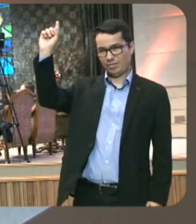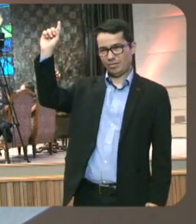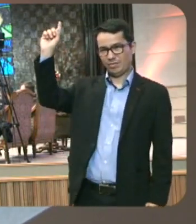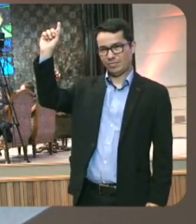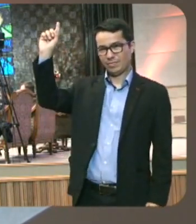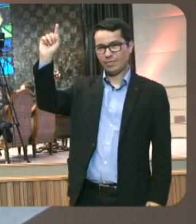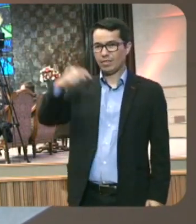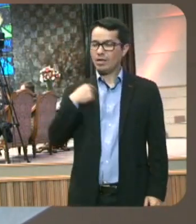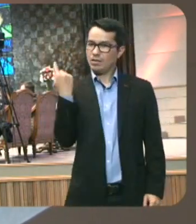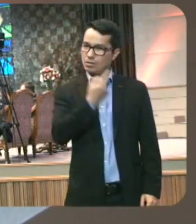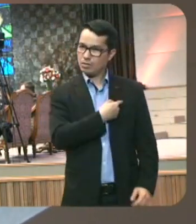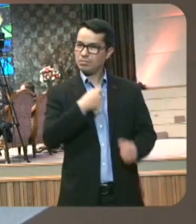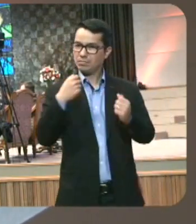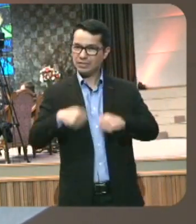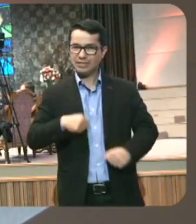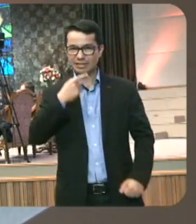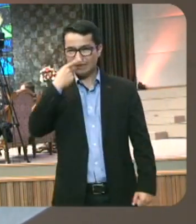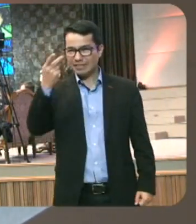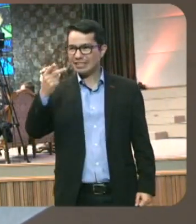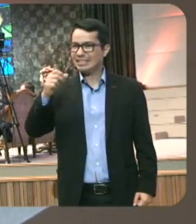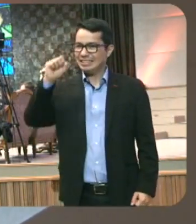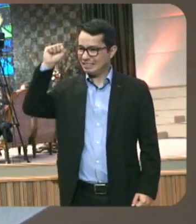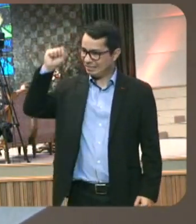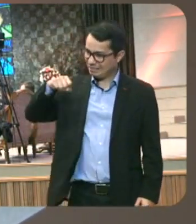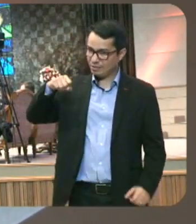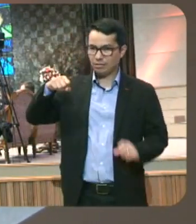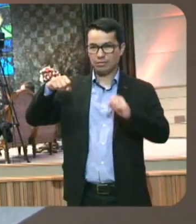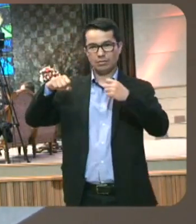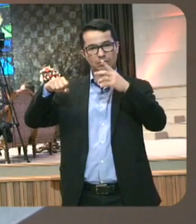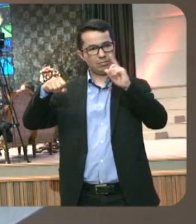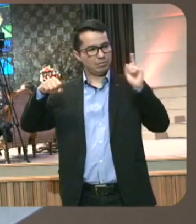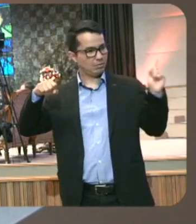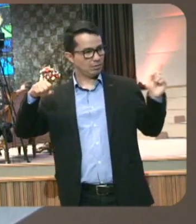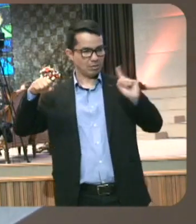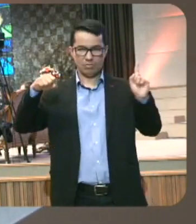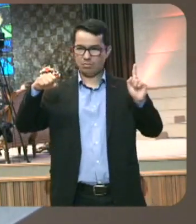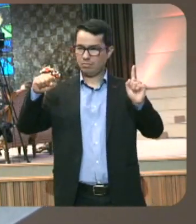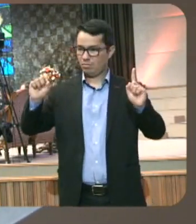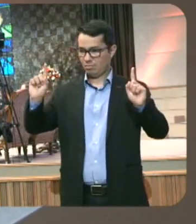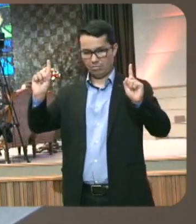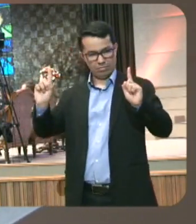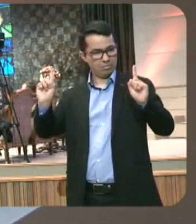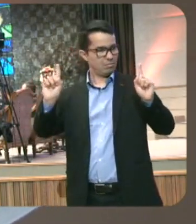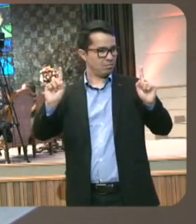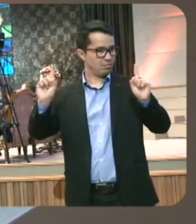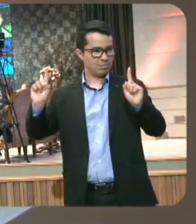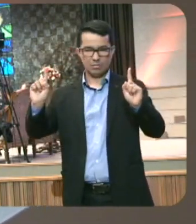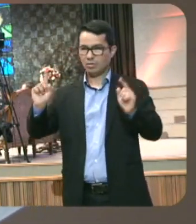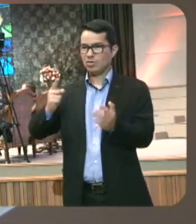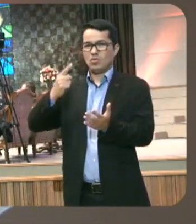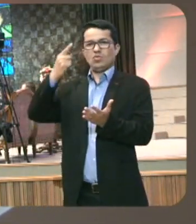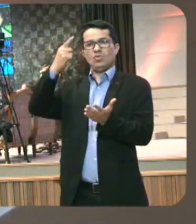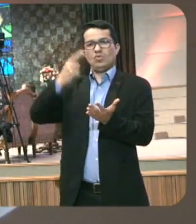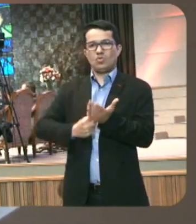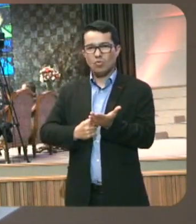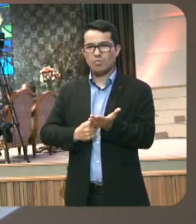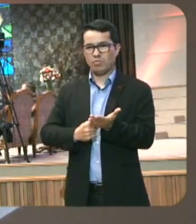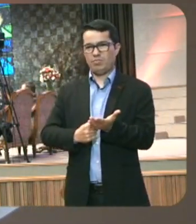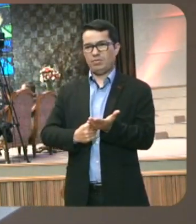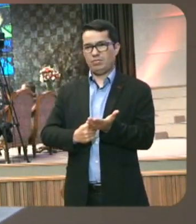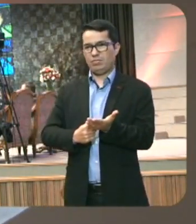pessoas que dizem sim e não, e que têm compromisso, cujos compromissos